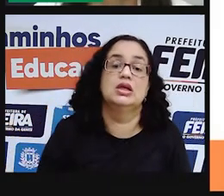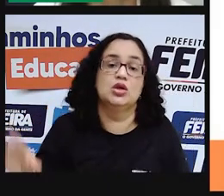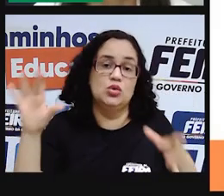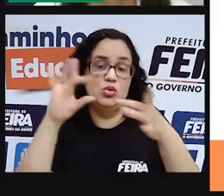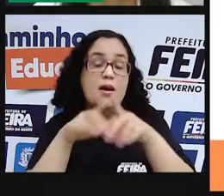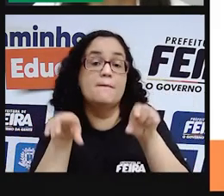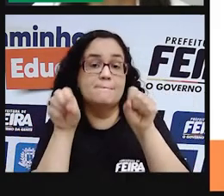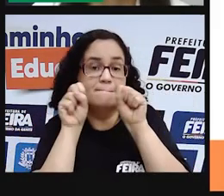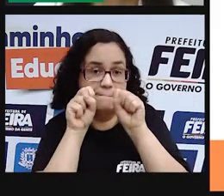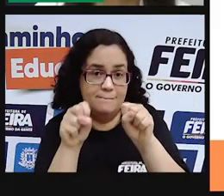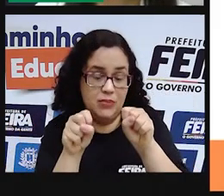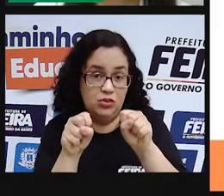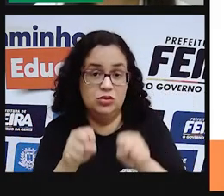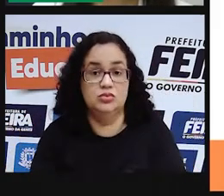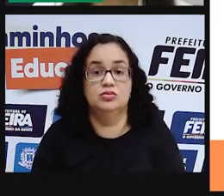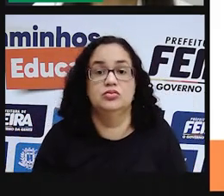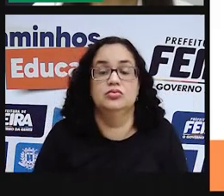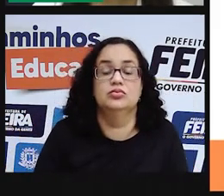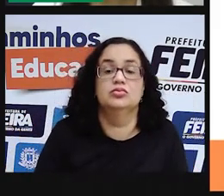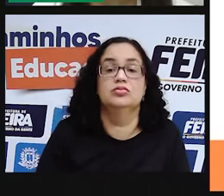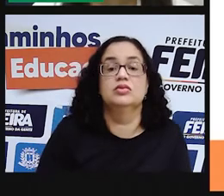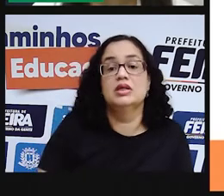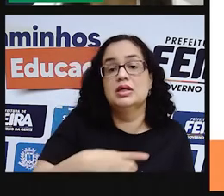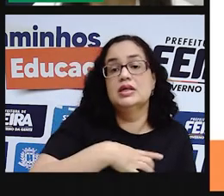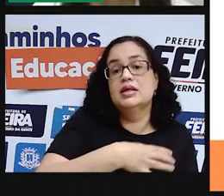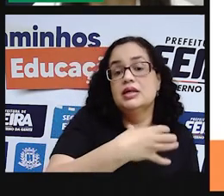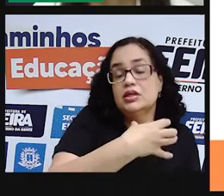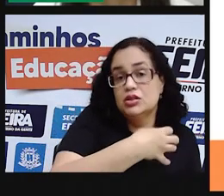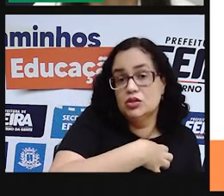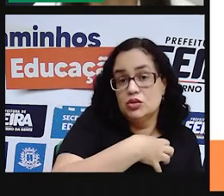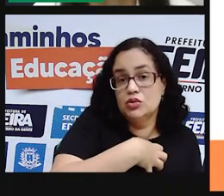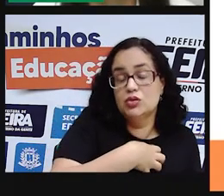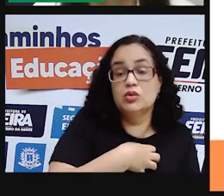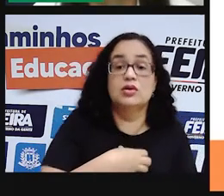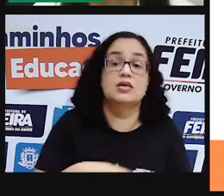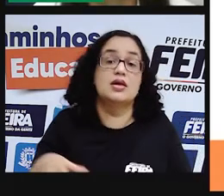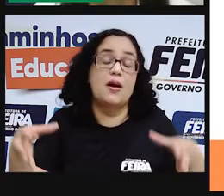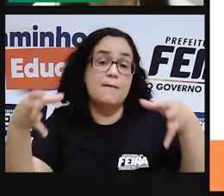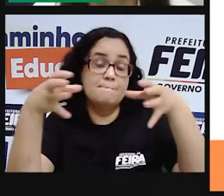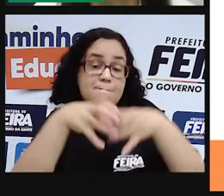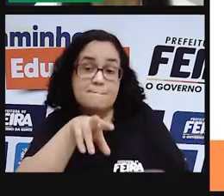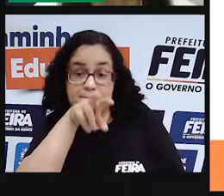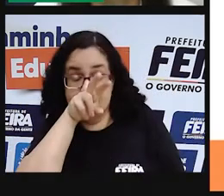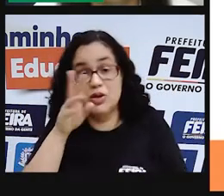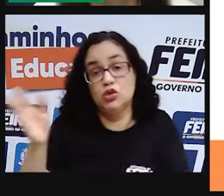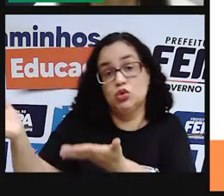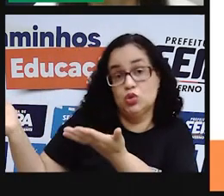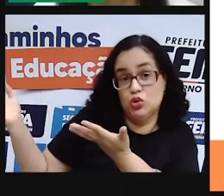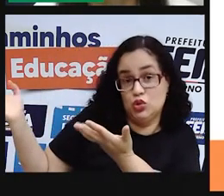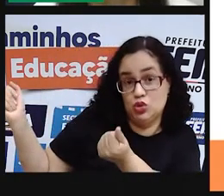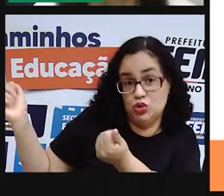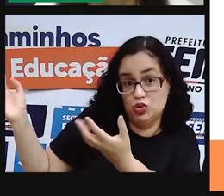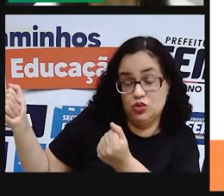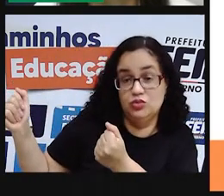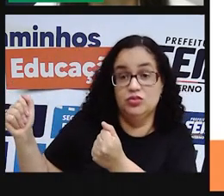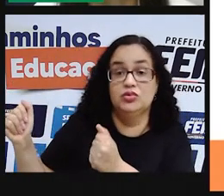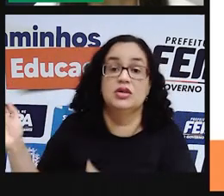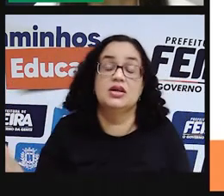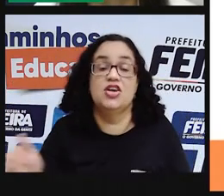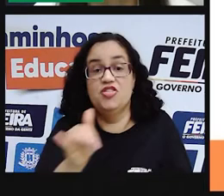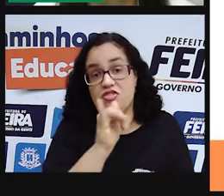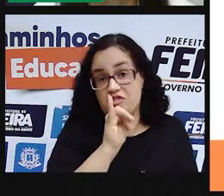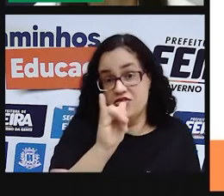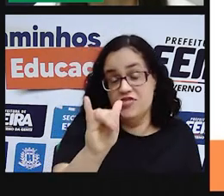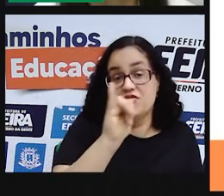que vocês podem ter acesso e se inteirar, né, do que a Turma da Mônica Jovem pode estar aí passando de informação,